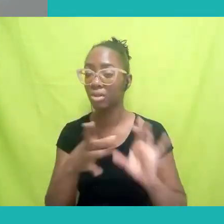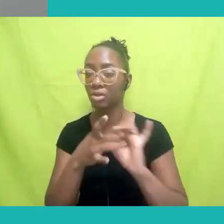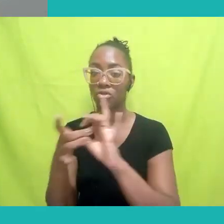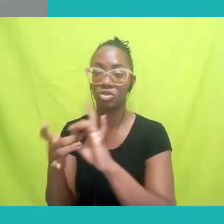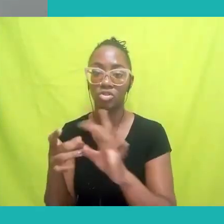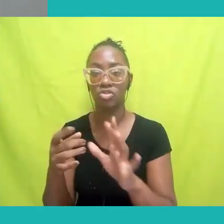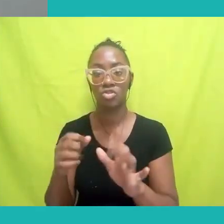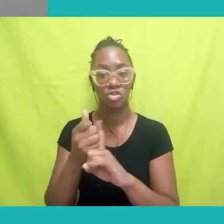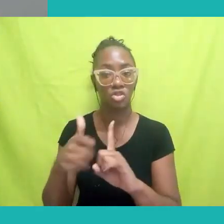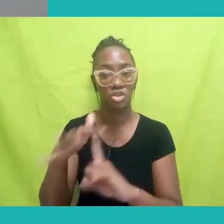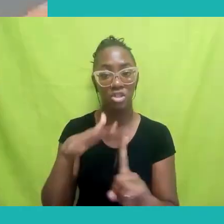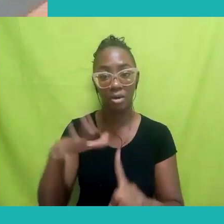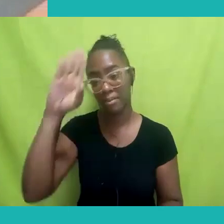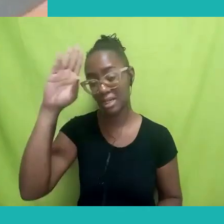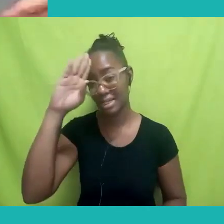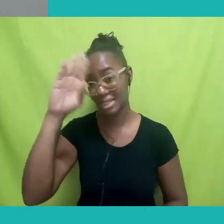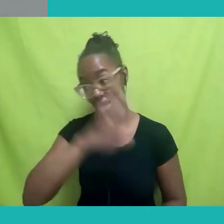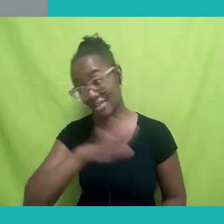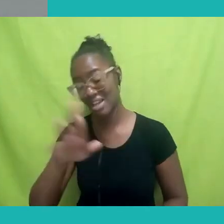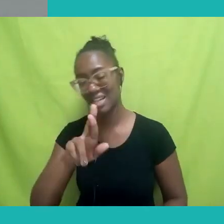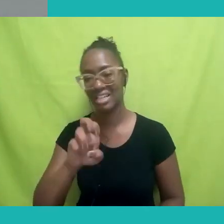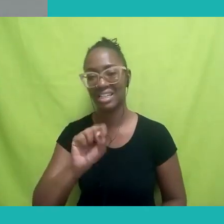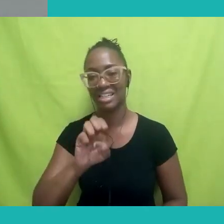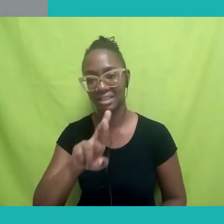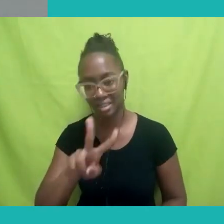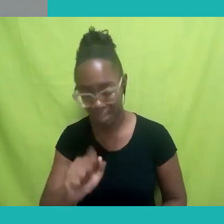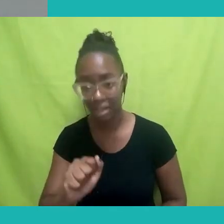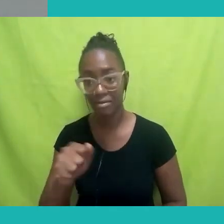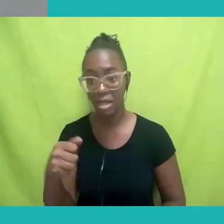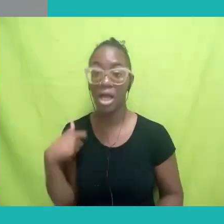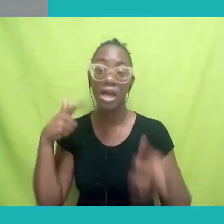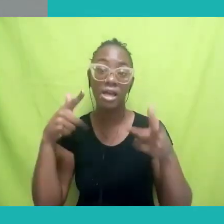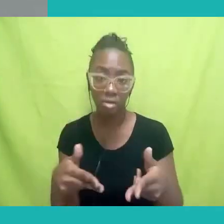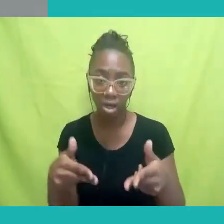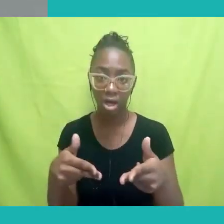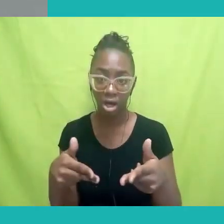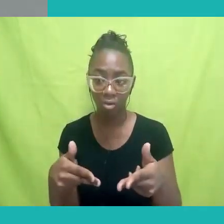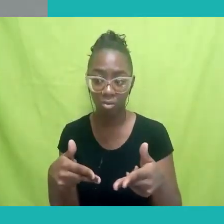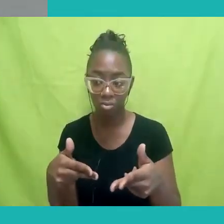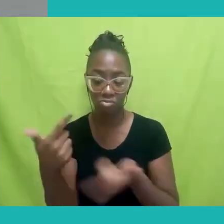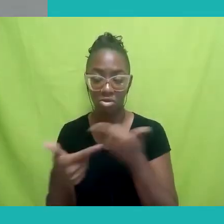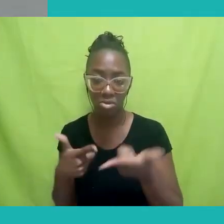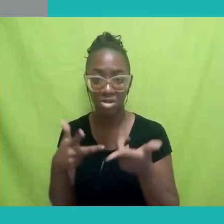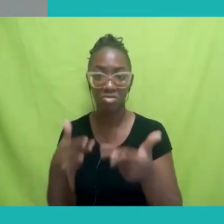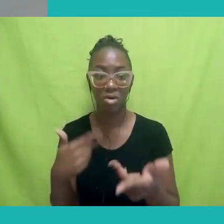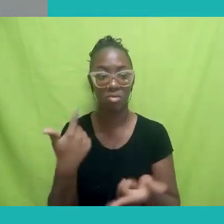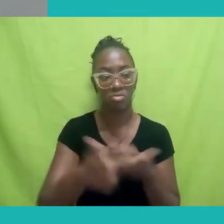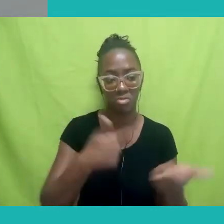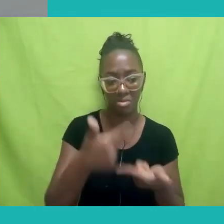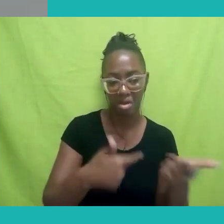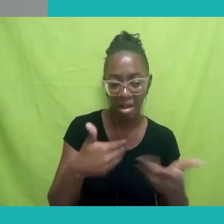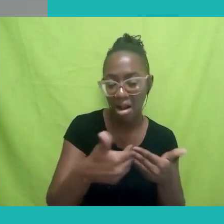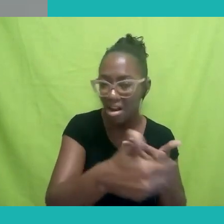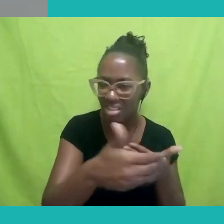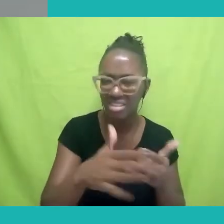militar, quando ele vai para a reserva, ele tem o mesmo rendimento de quando ele está na ativa. Isso não é real, tá? Porque a